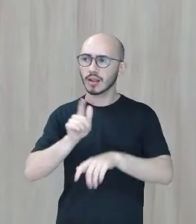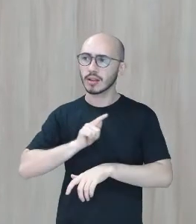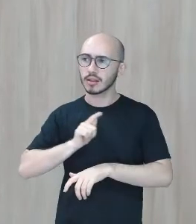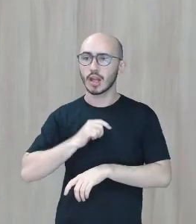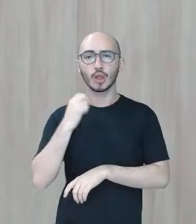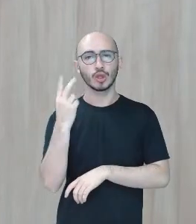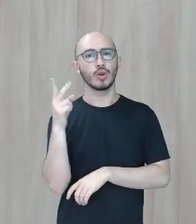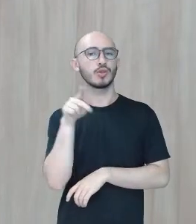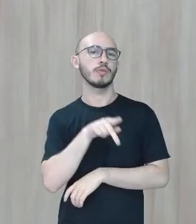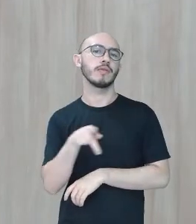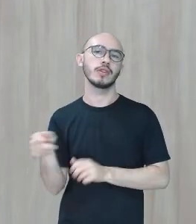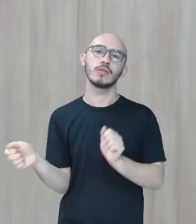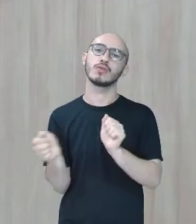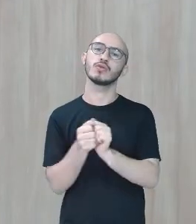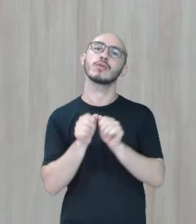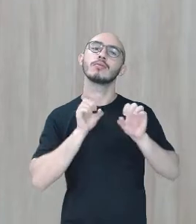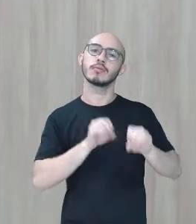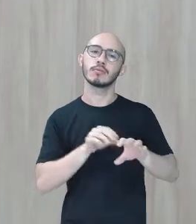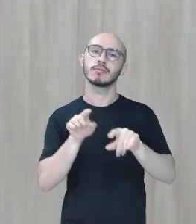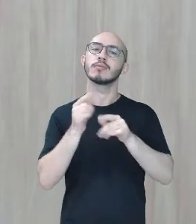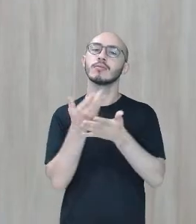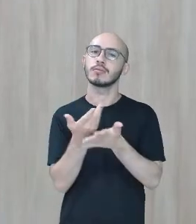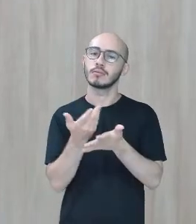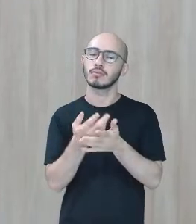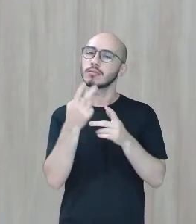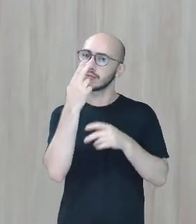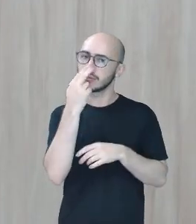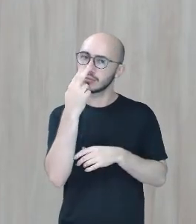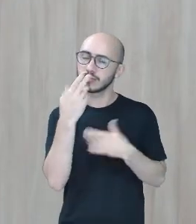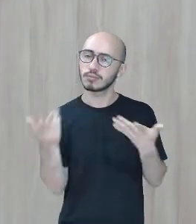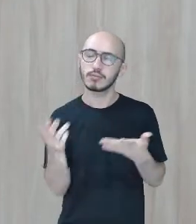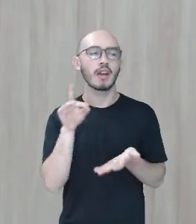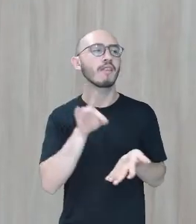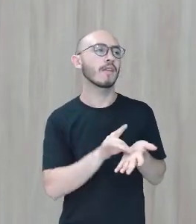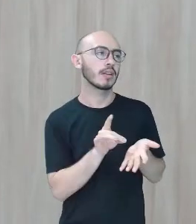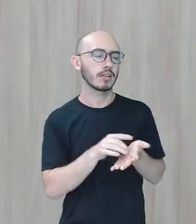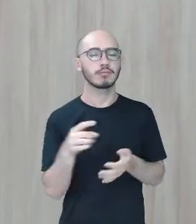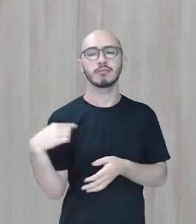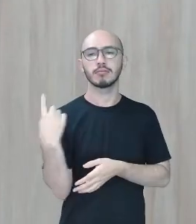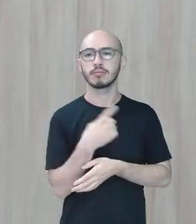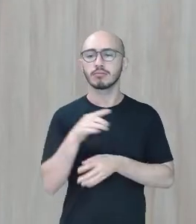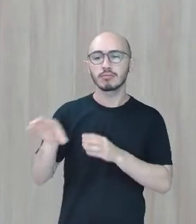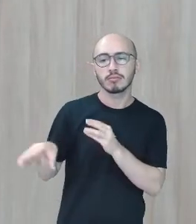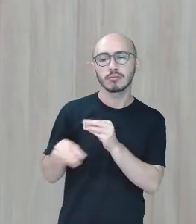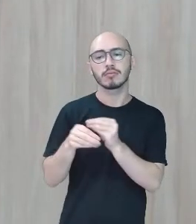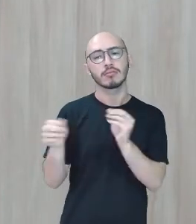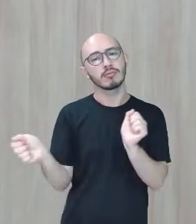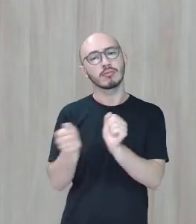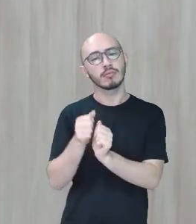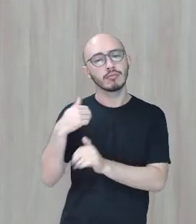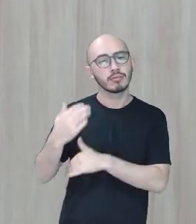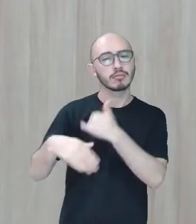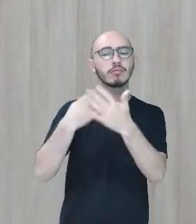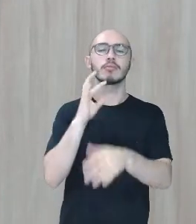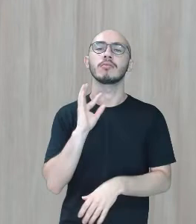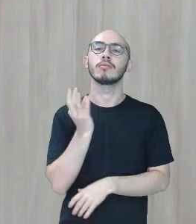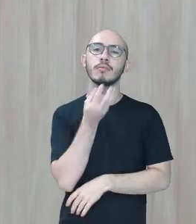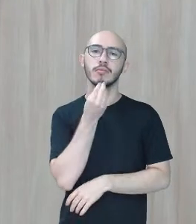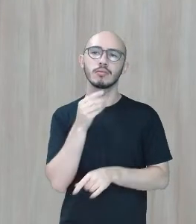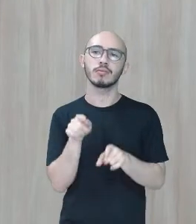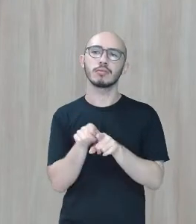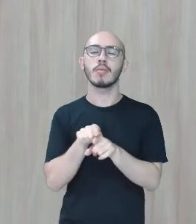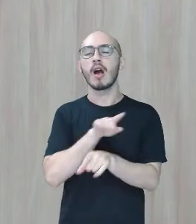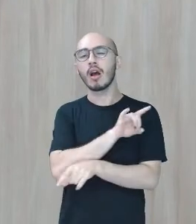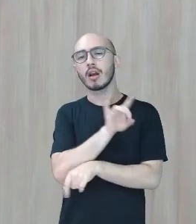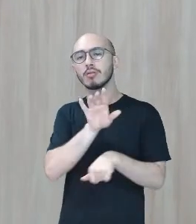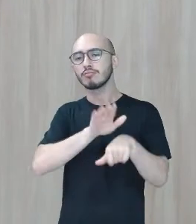tem 2 professores na mesma aula, né, não? É verdade. Então, a gente vai formando aí, construindo o conhecimento e cada